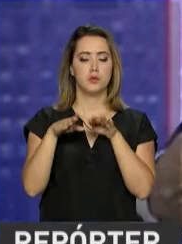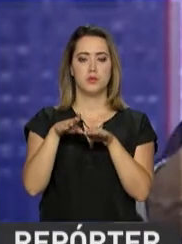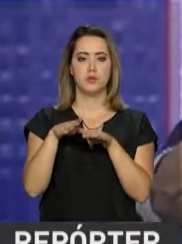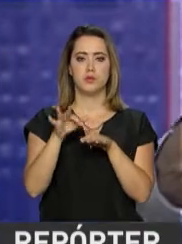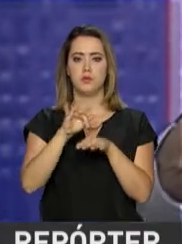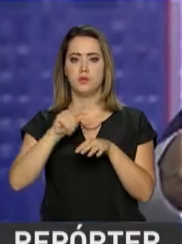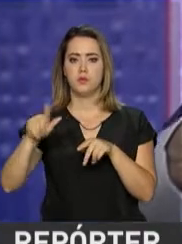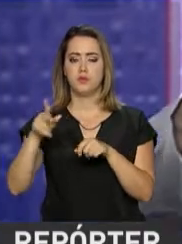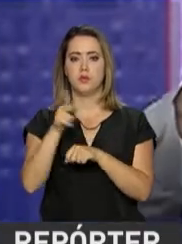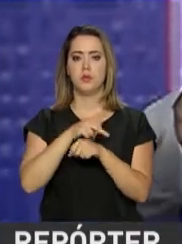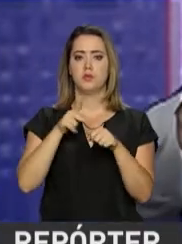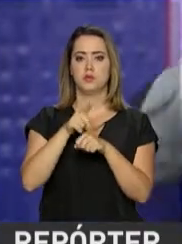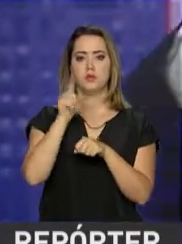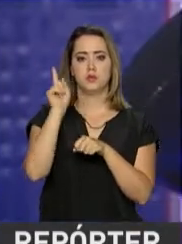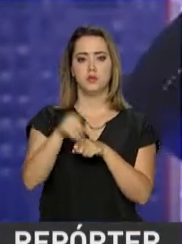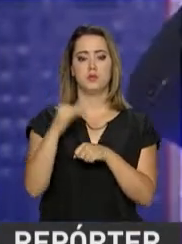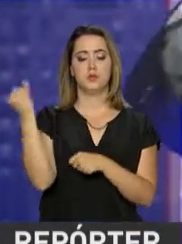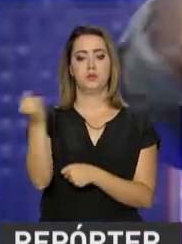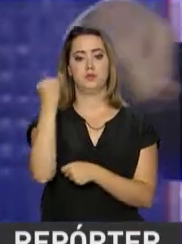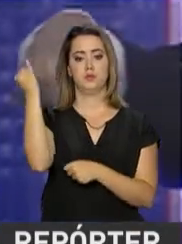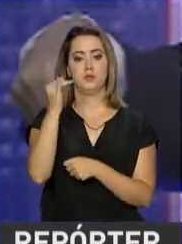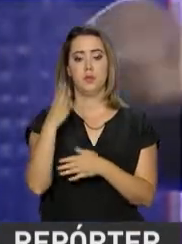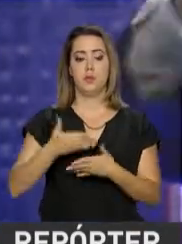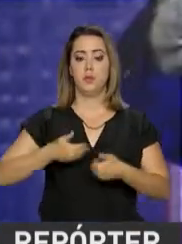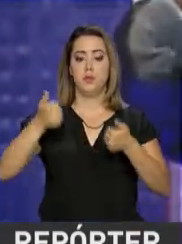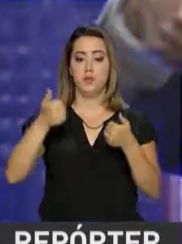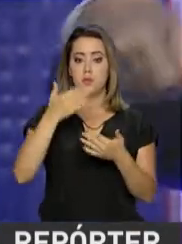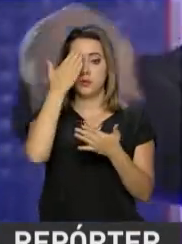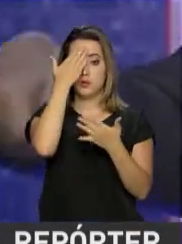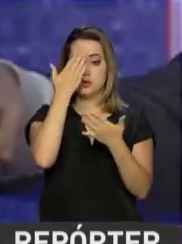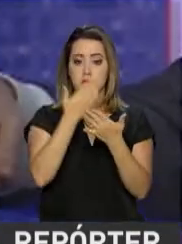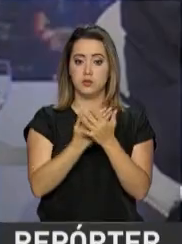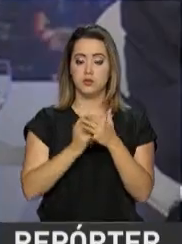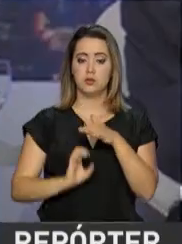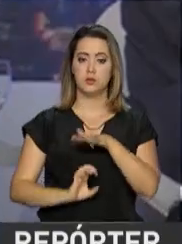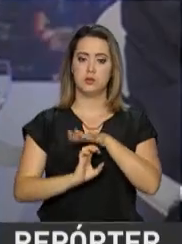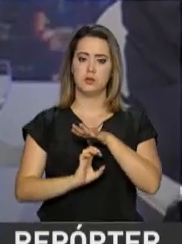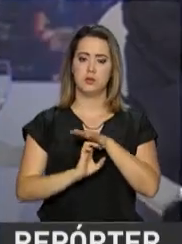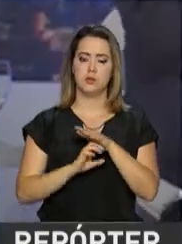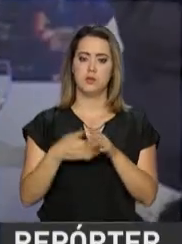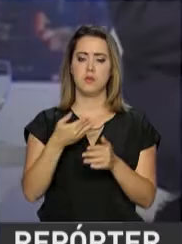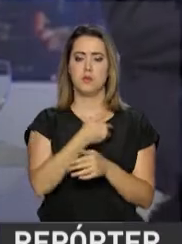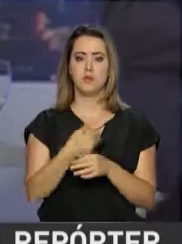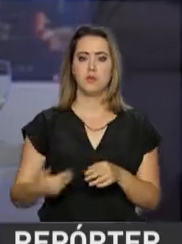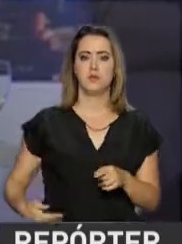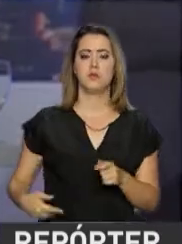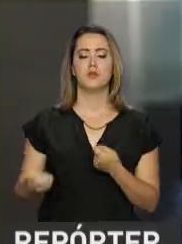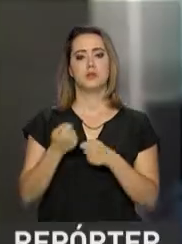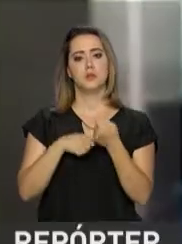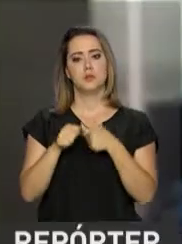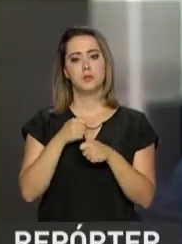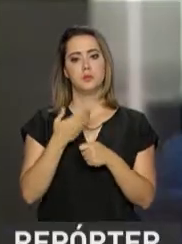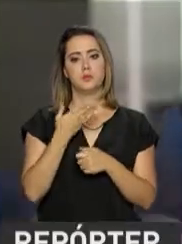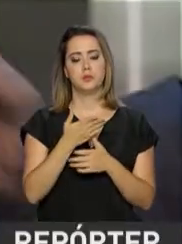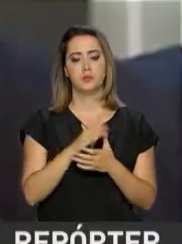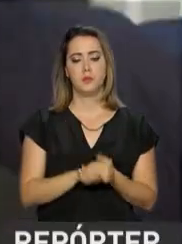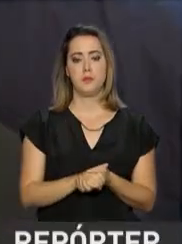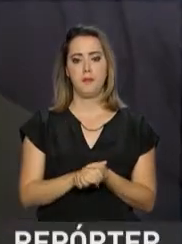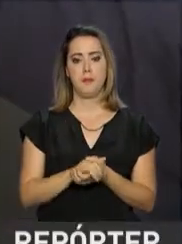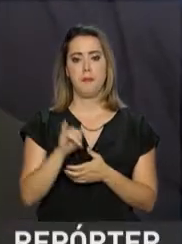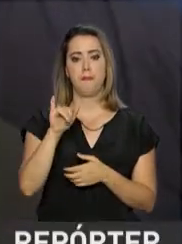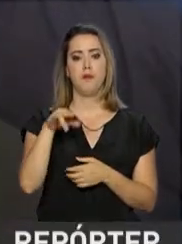reforma da previdência é importante para aumentar a confiança imediata do mercado em relação ao governo e à economia os efeitos da